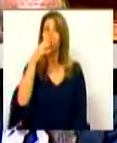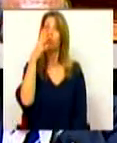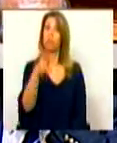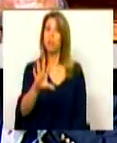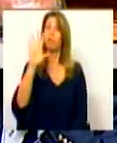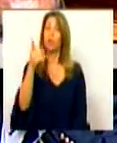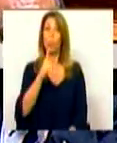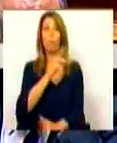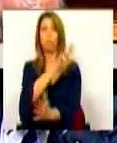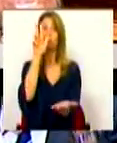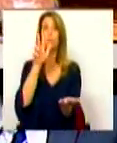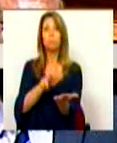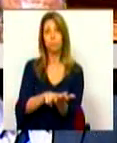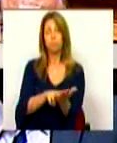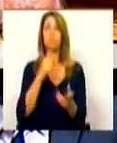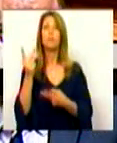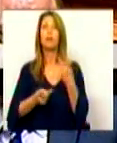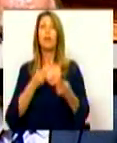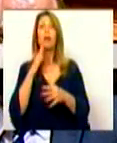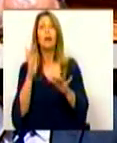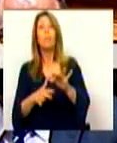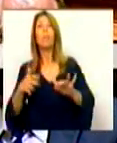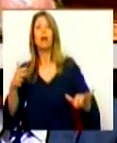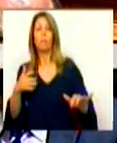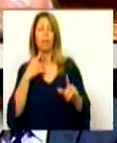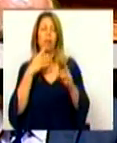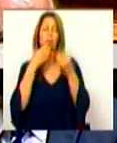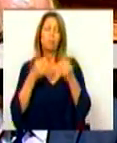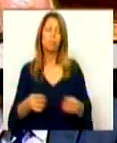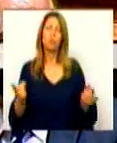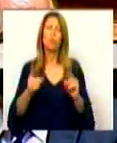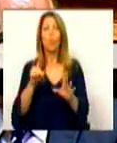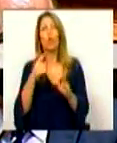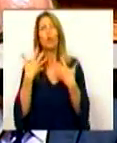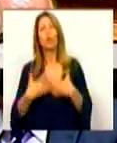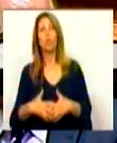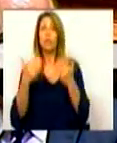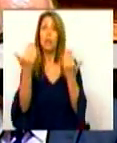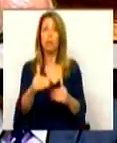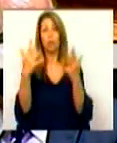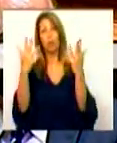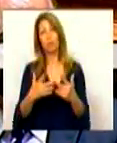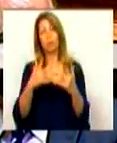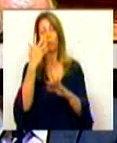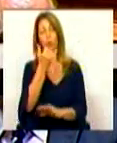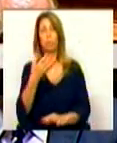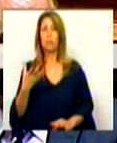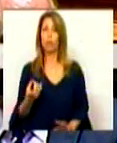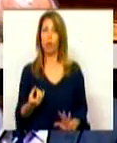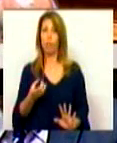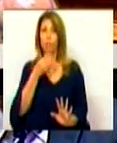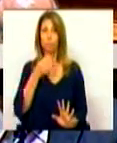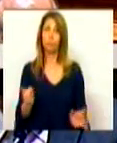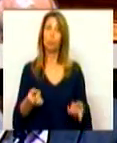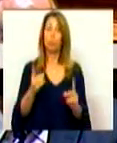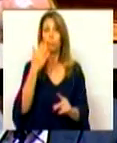da promulgação que uma apreciação parlamentar não deveria questionar os limites do Orçamento 2019. Se o PSD